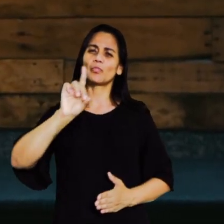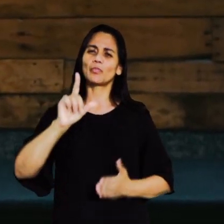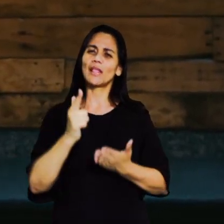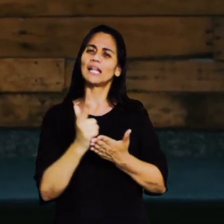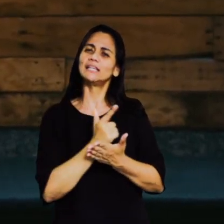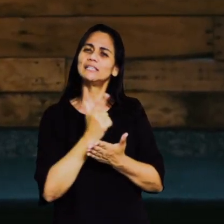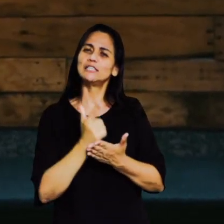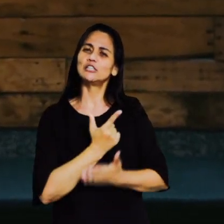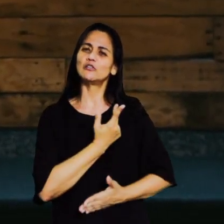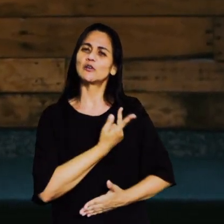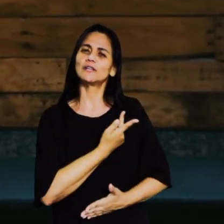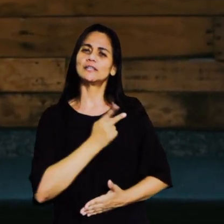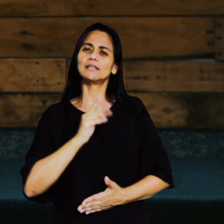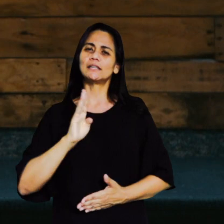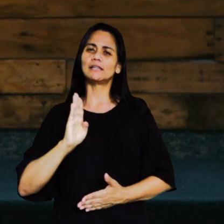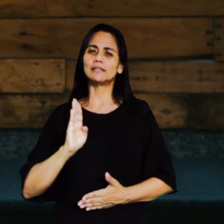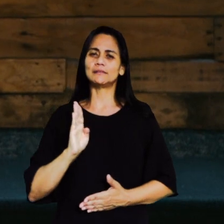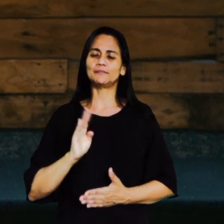Hebreus,